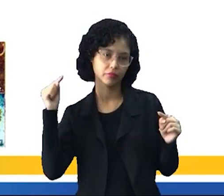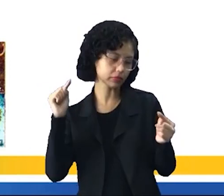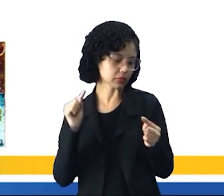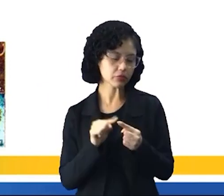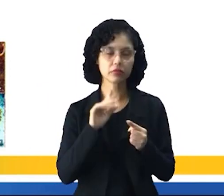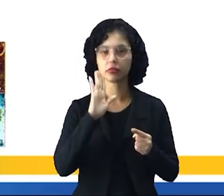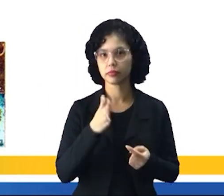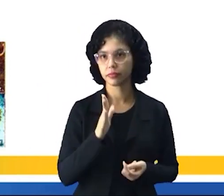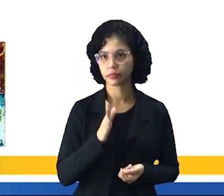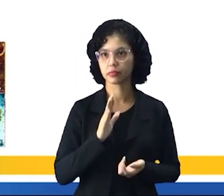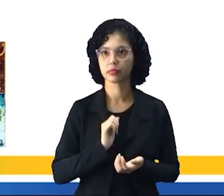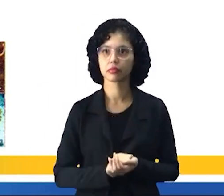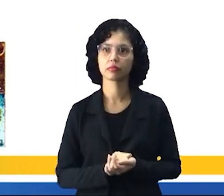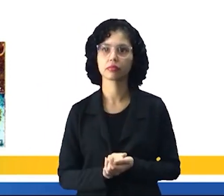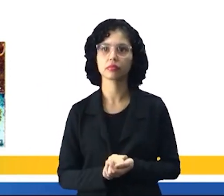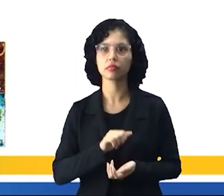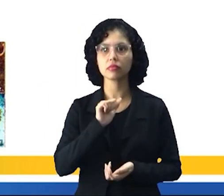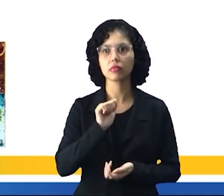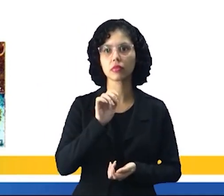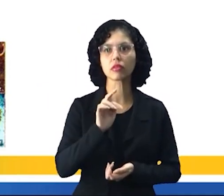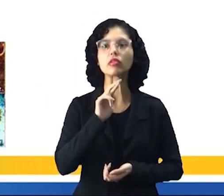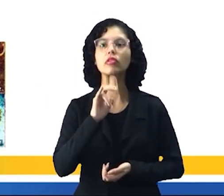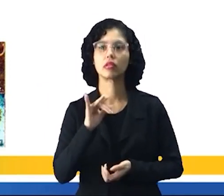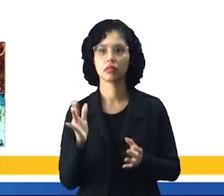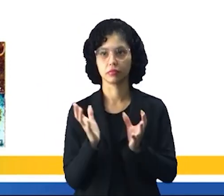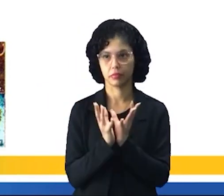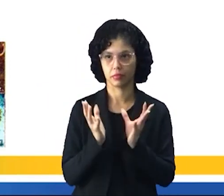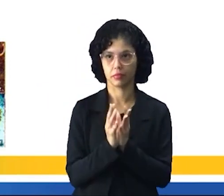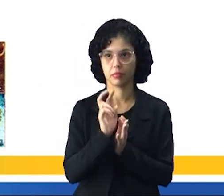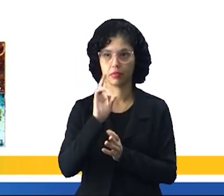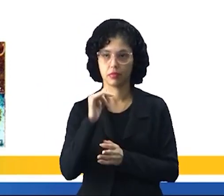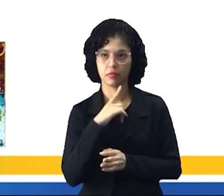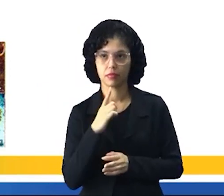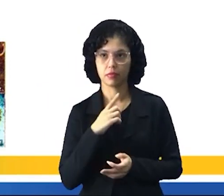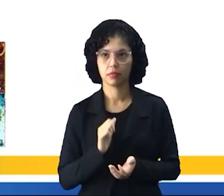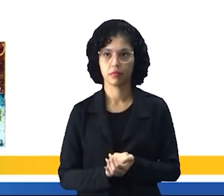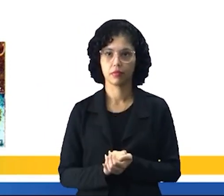próximo, chegando aos artrópodes. E os artrópodes, que é esse grupo onde vai ter